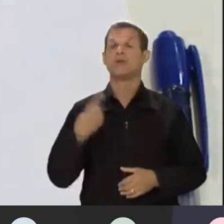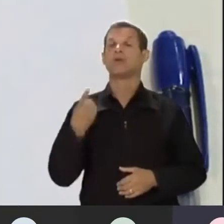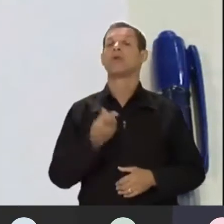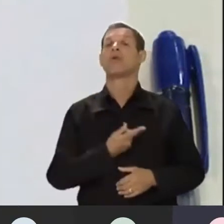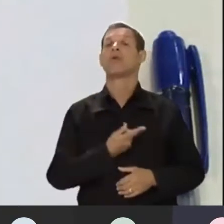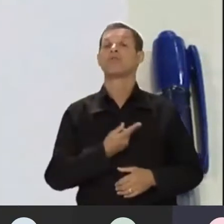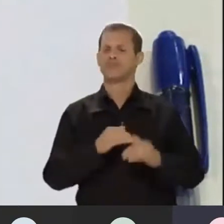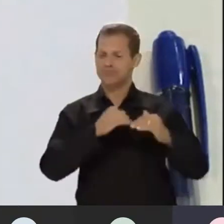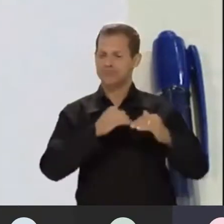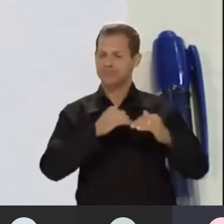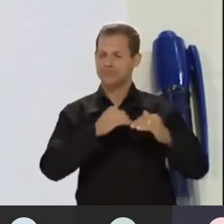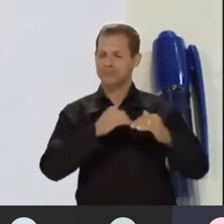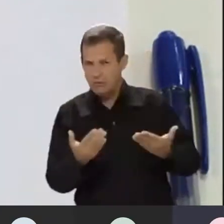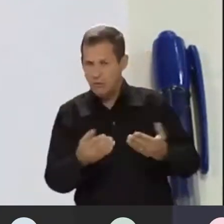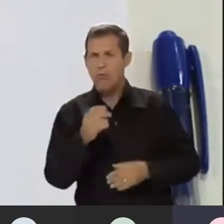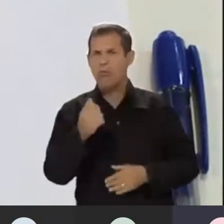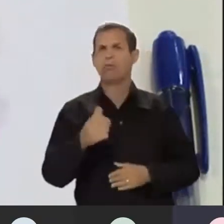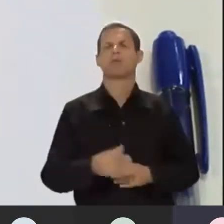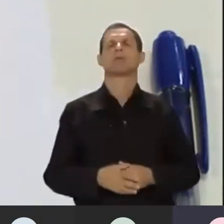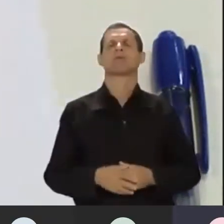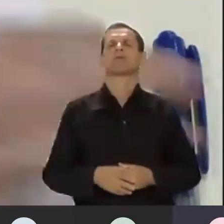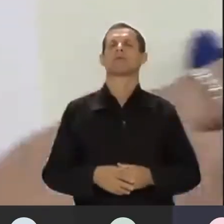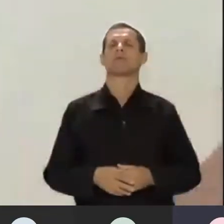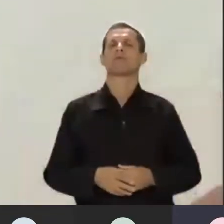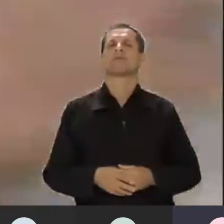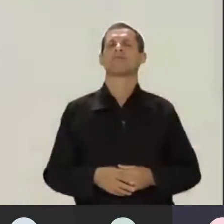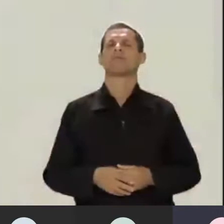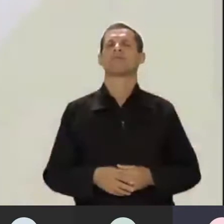E nós vamos, então, desenvolver um pouco,